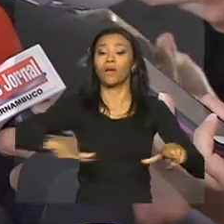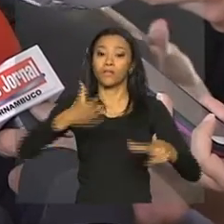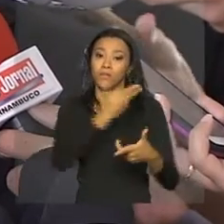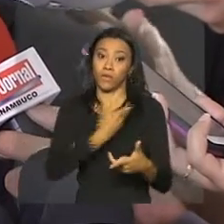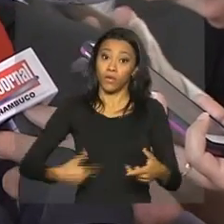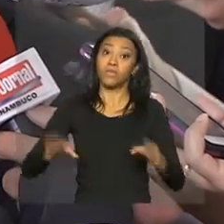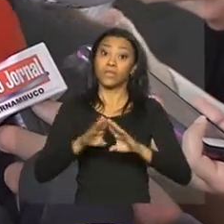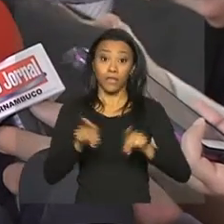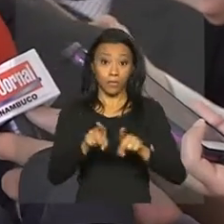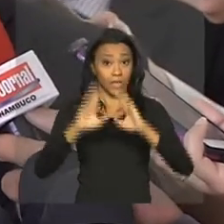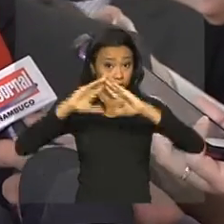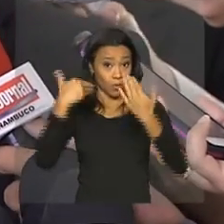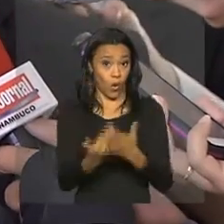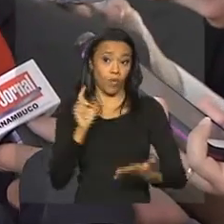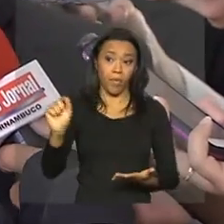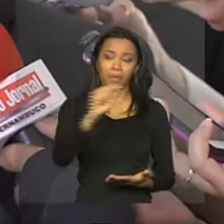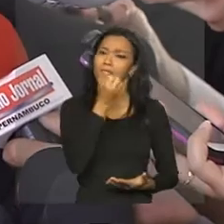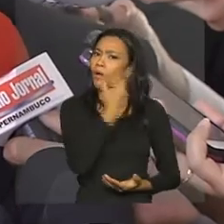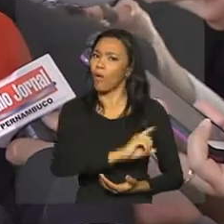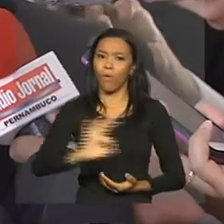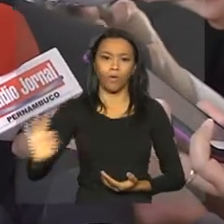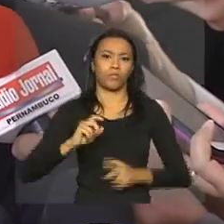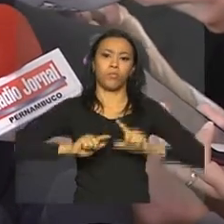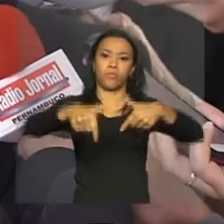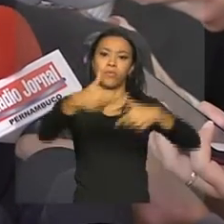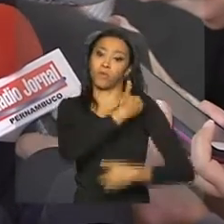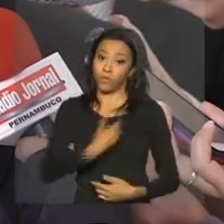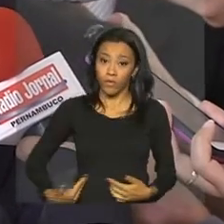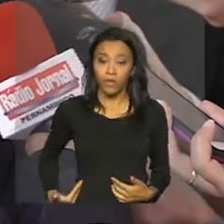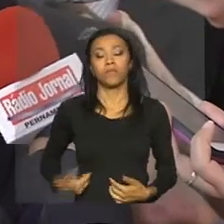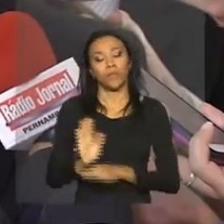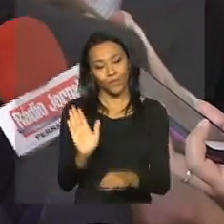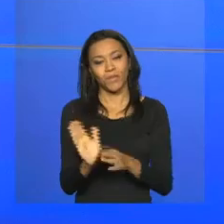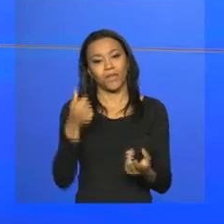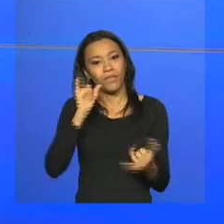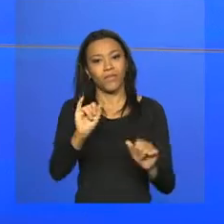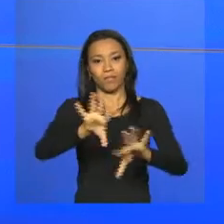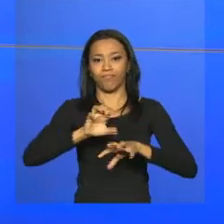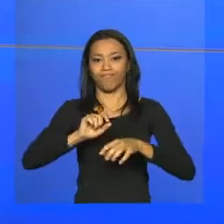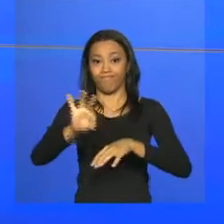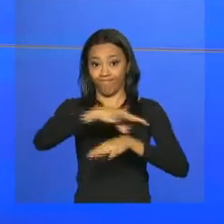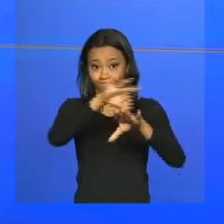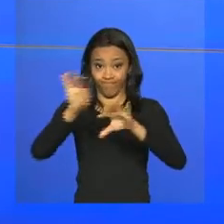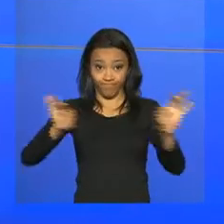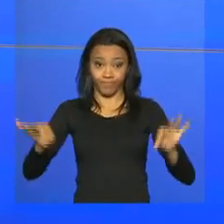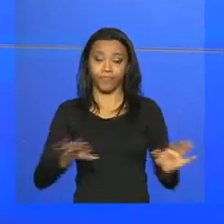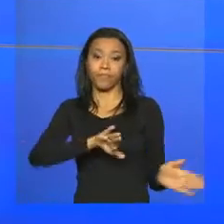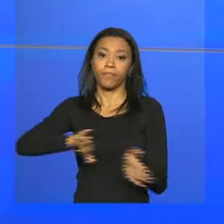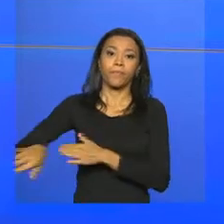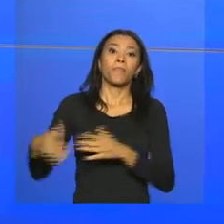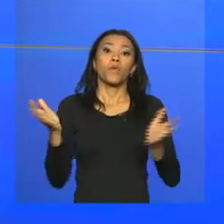esses são sinais positivos o governo apresenta como resposta à pressão da epidemia aqui a equipe de comunicação